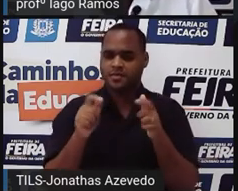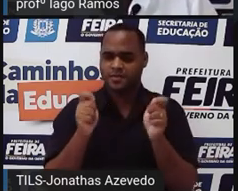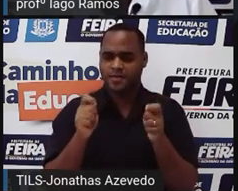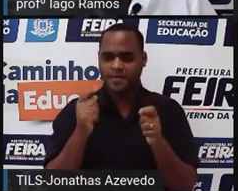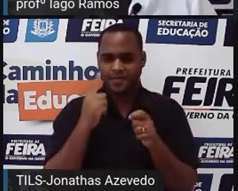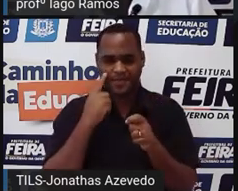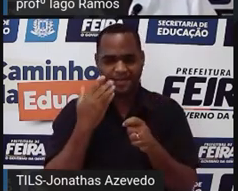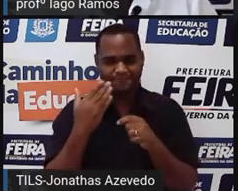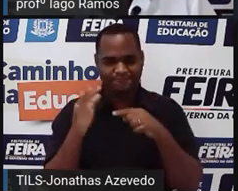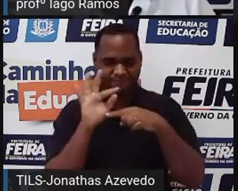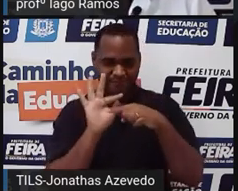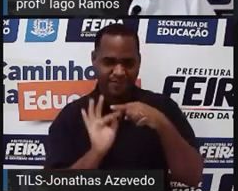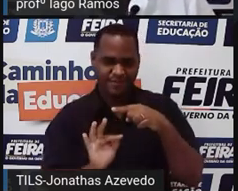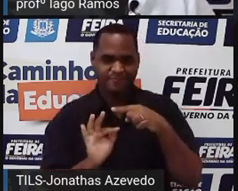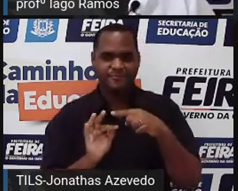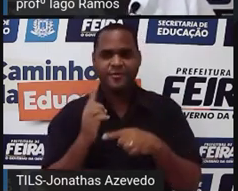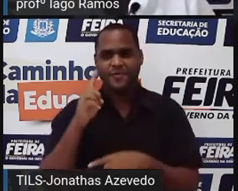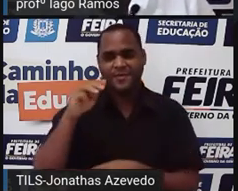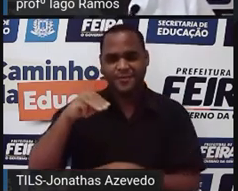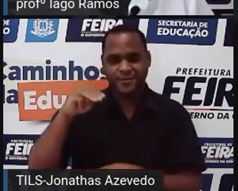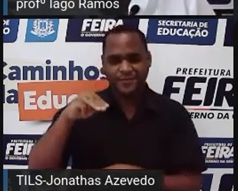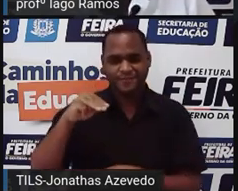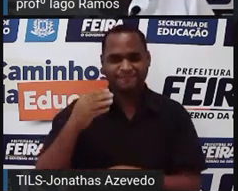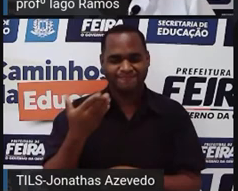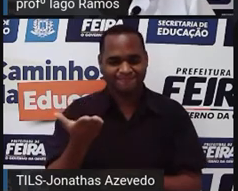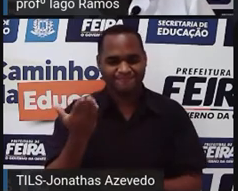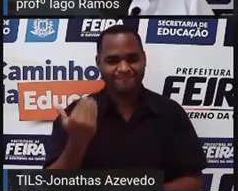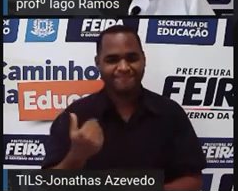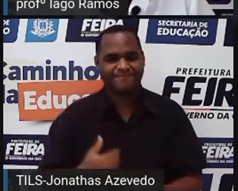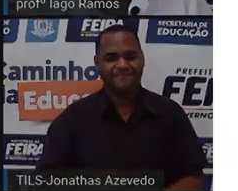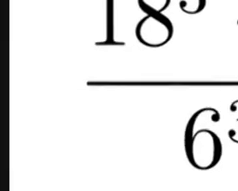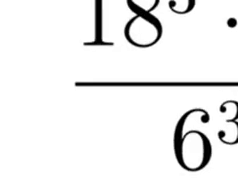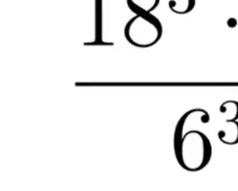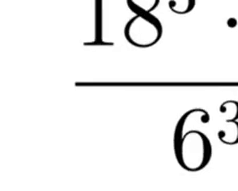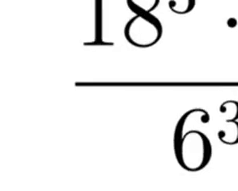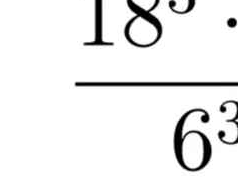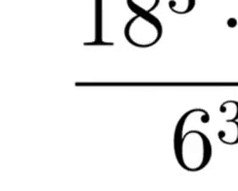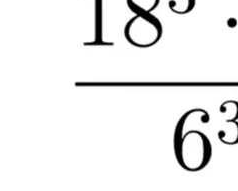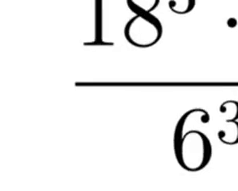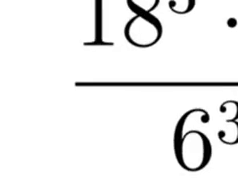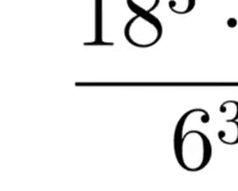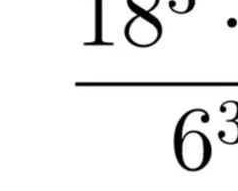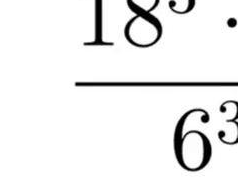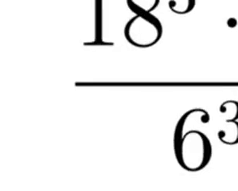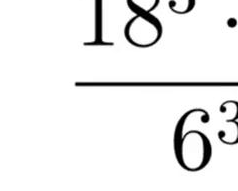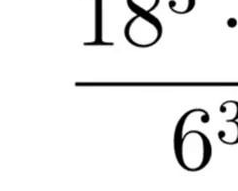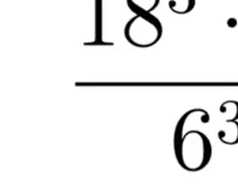bom? Eu vou te dar um minutinho. Vai lá, tá contigo.